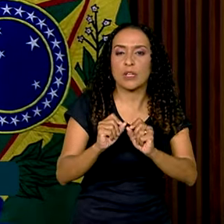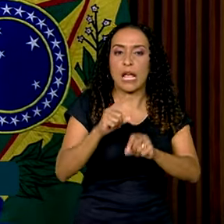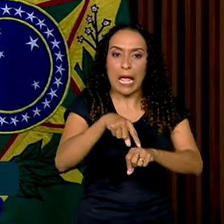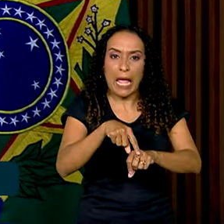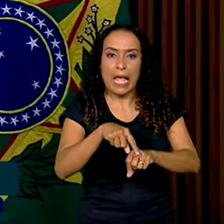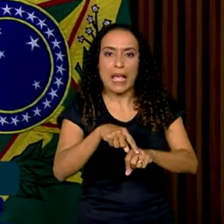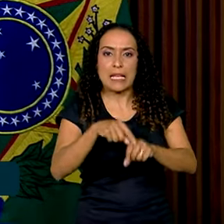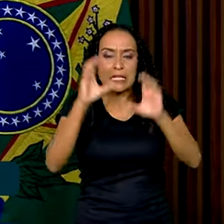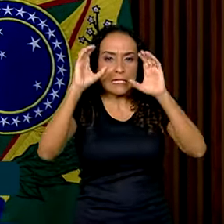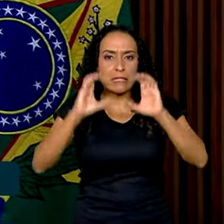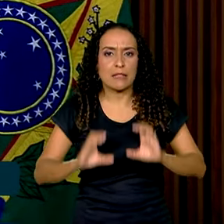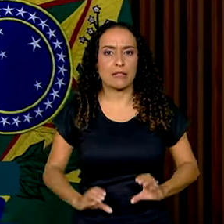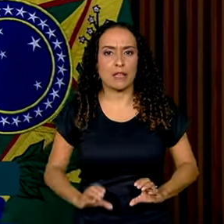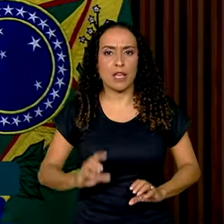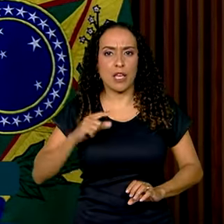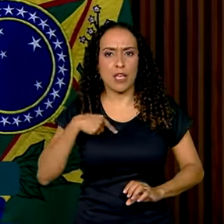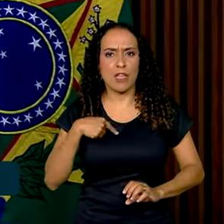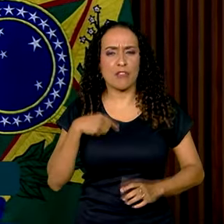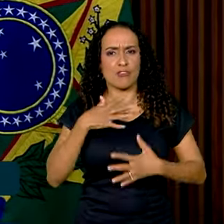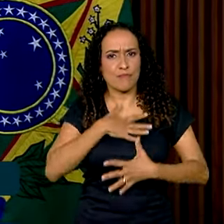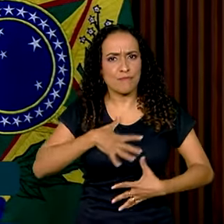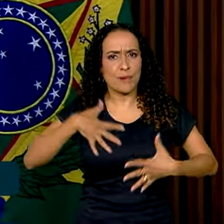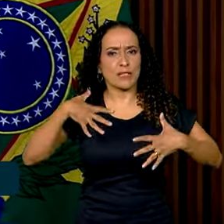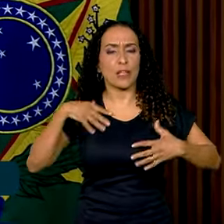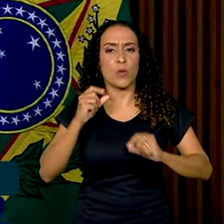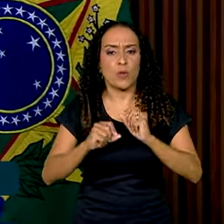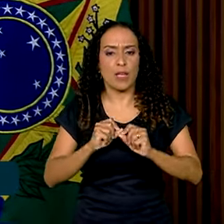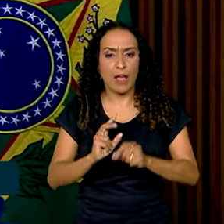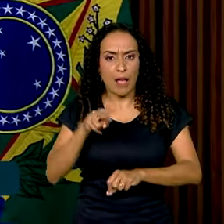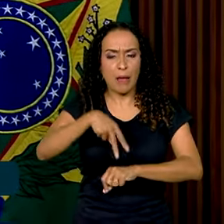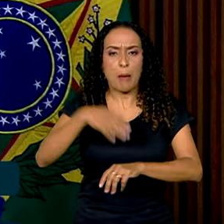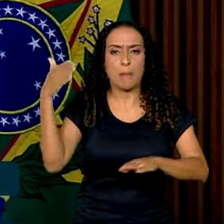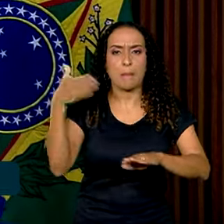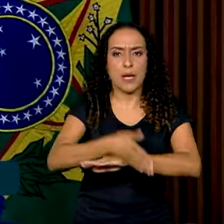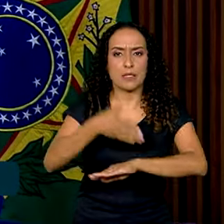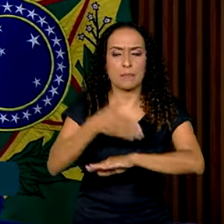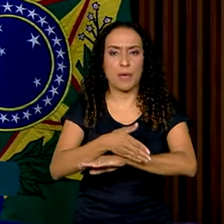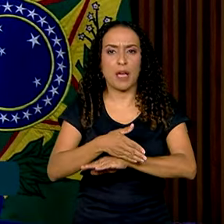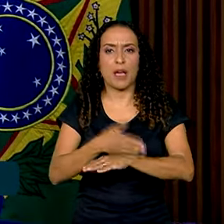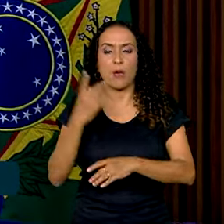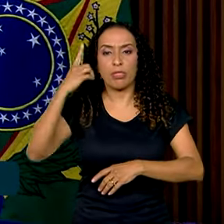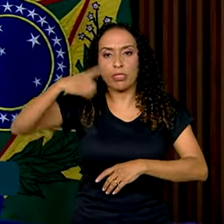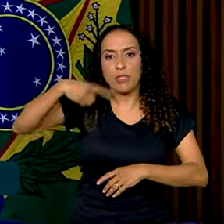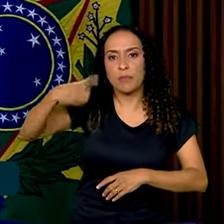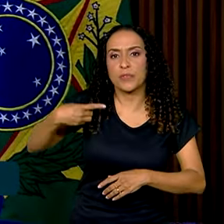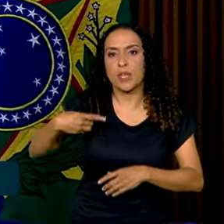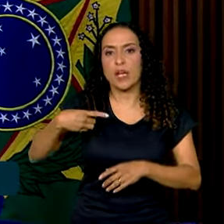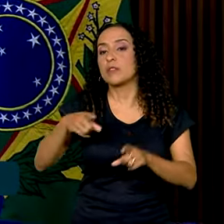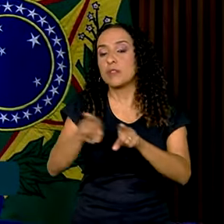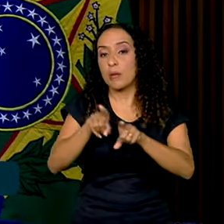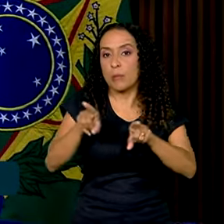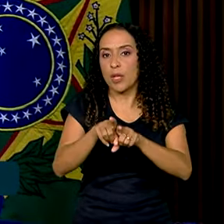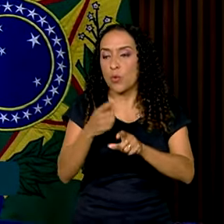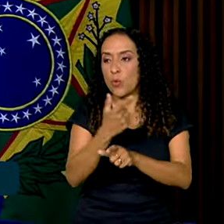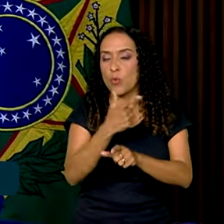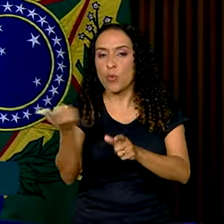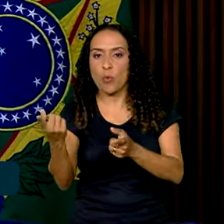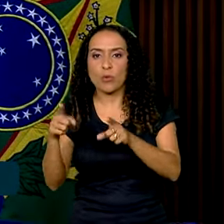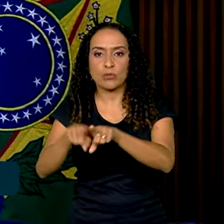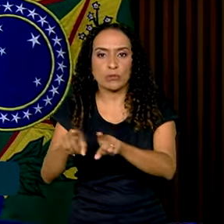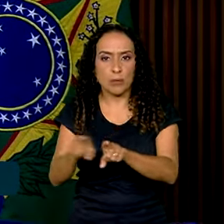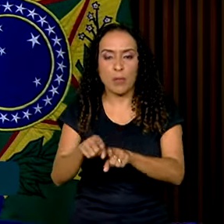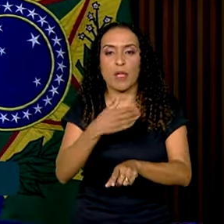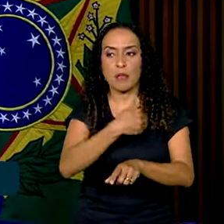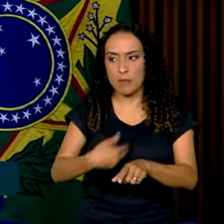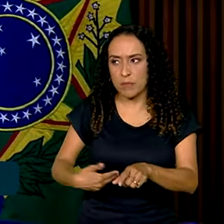Constituição cidadã e eu tive o privilégio de aqui participar como deputado constituinte junto com outros companheiros que estão